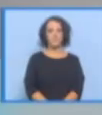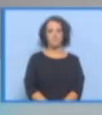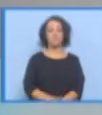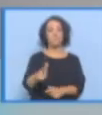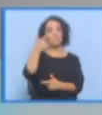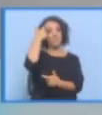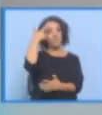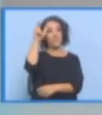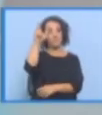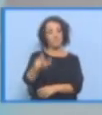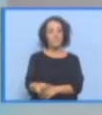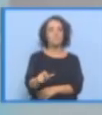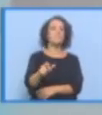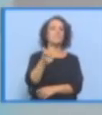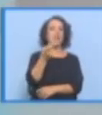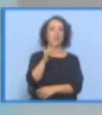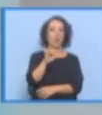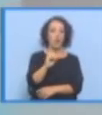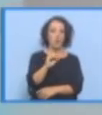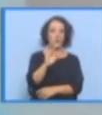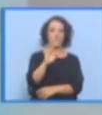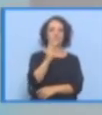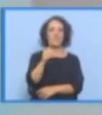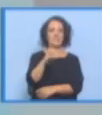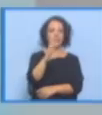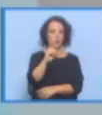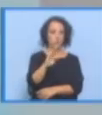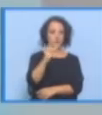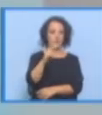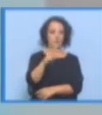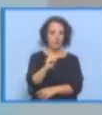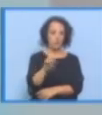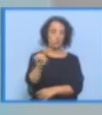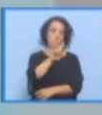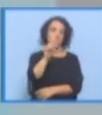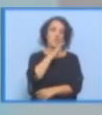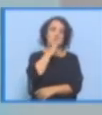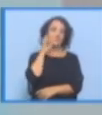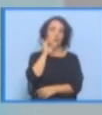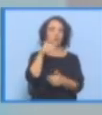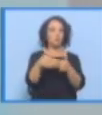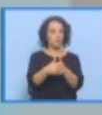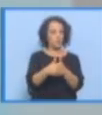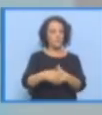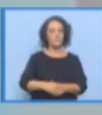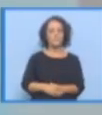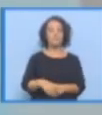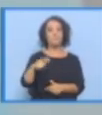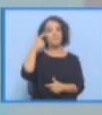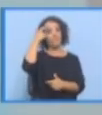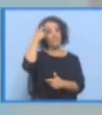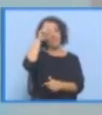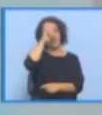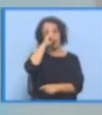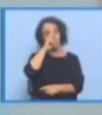Memórias de Dom António Francisco dos Santos, que evocamos quando passa o 1º aniversário do seu falecimento. Memórias que fazem parte